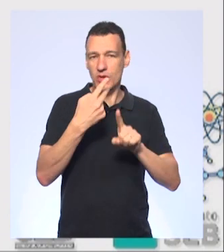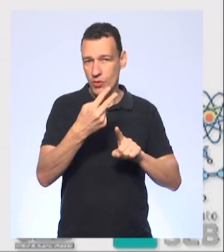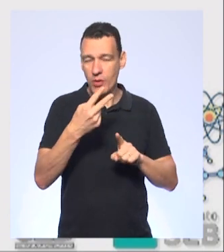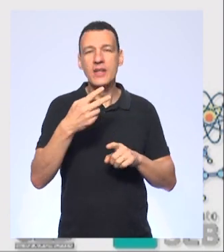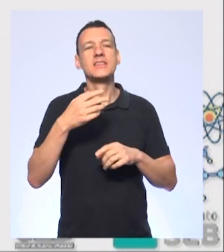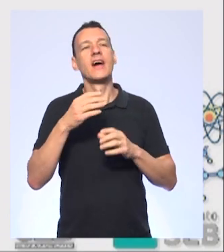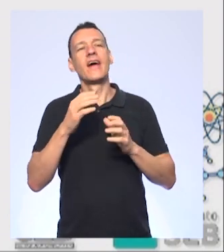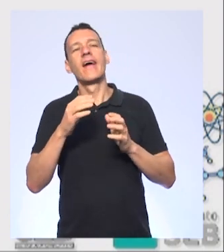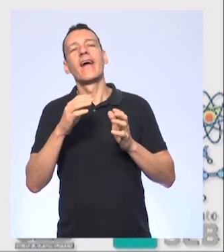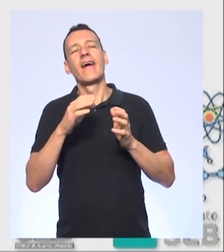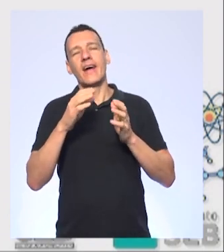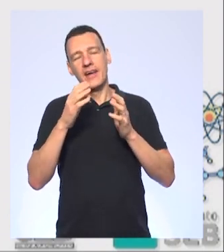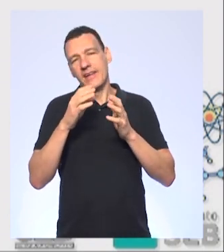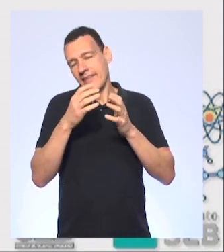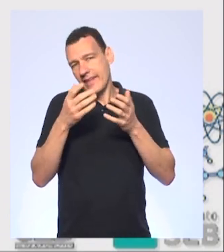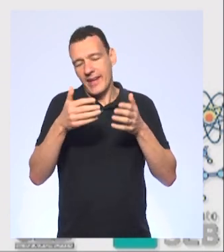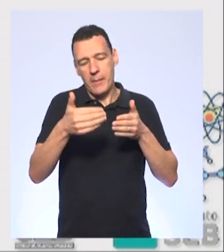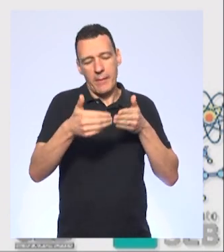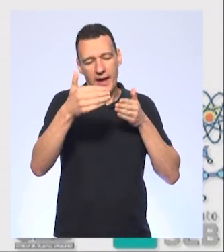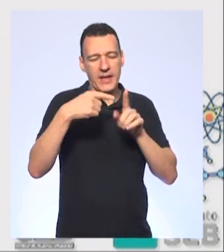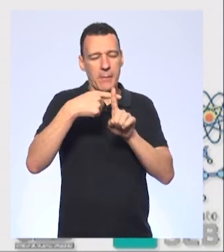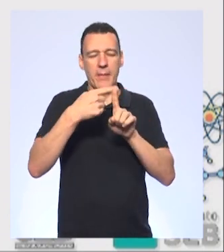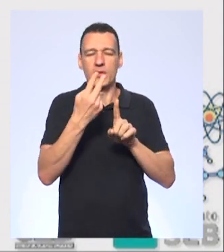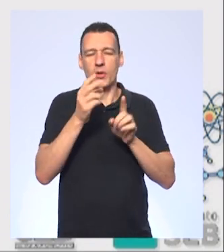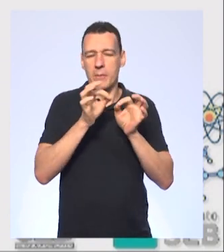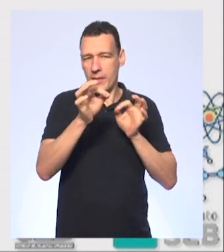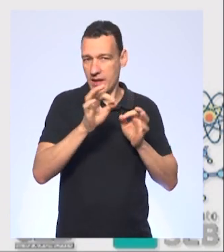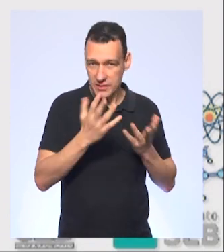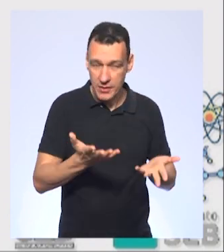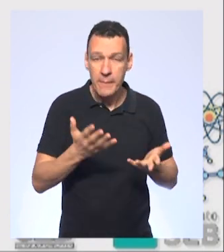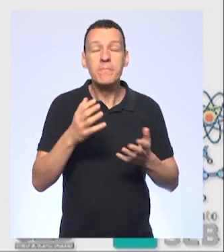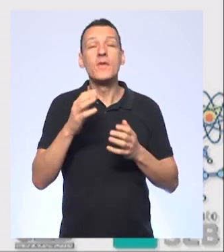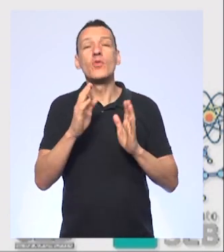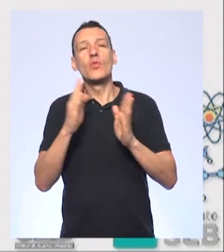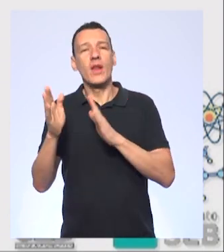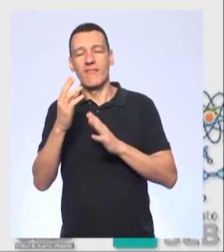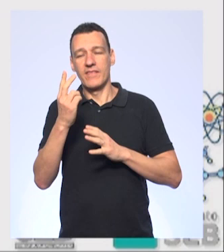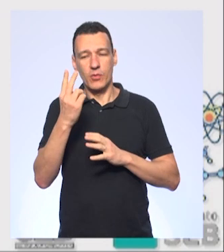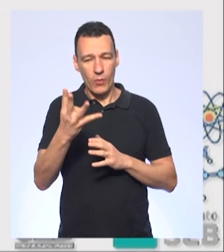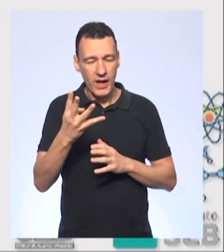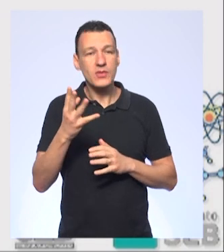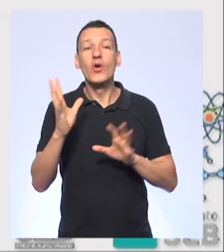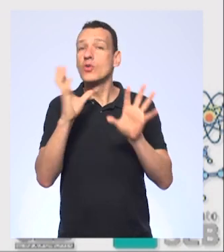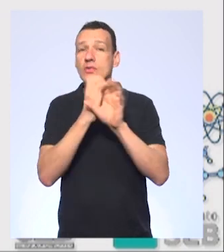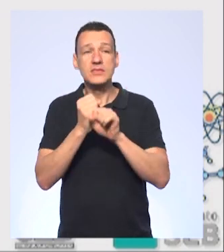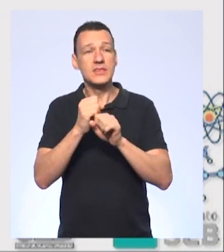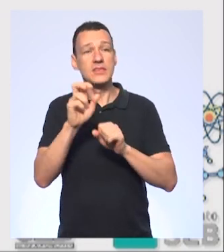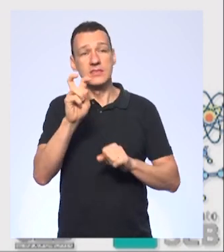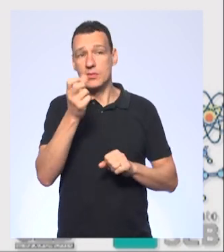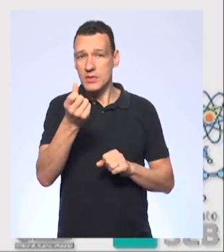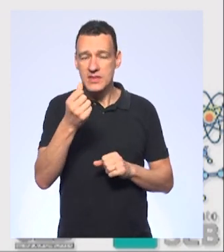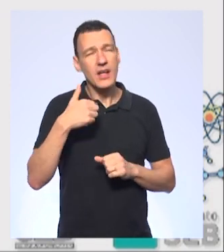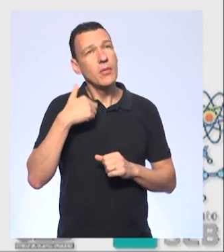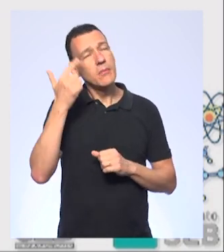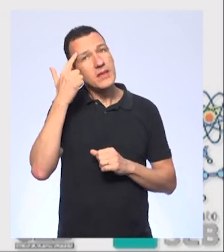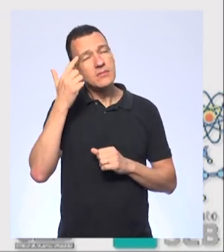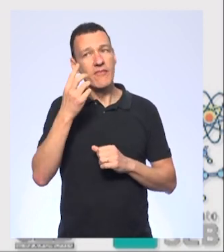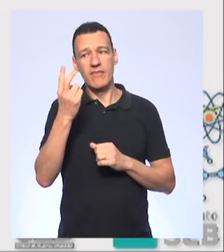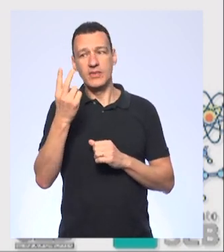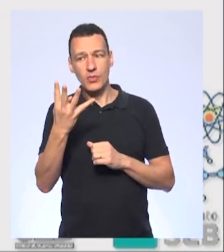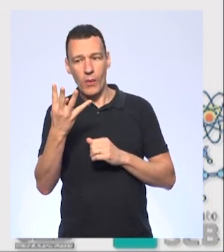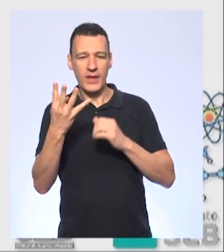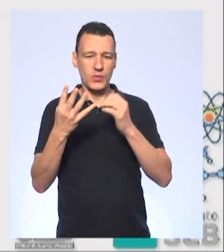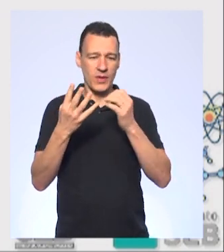mais 2 metros, beleza? Lá do outro lado, 24, para o total, 56, eu pensei. 24